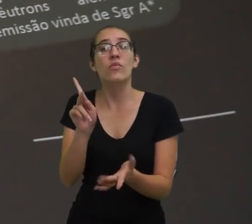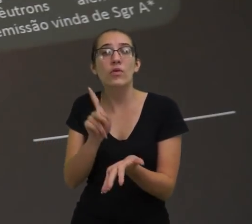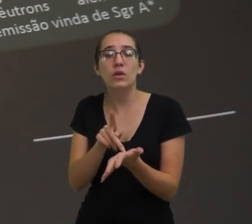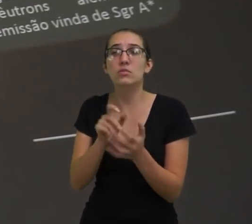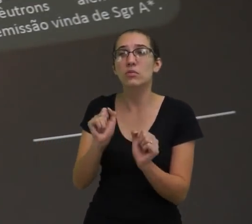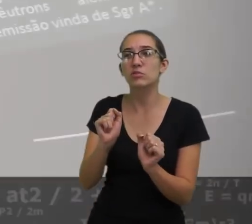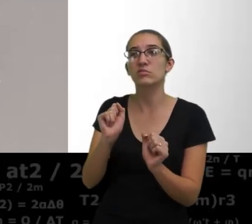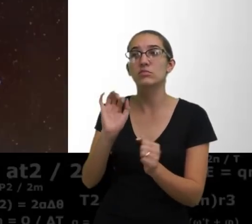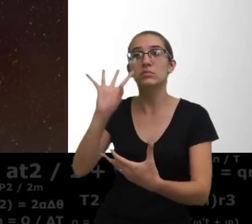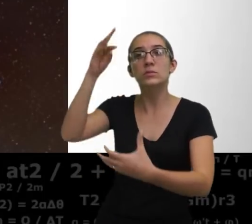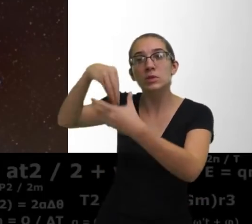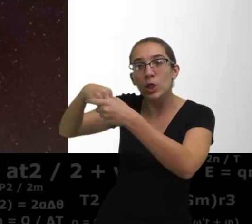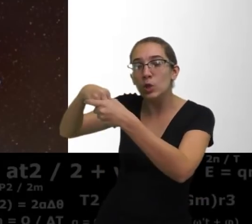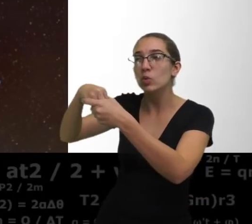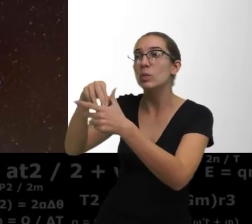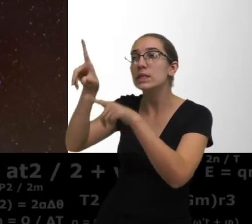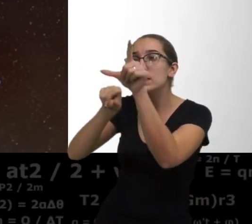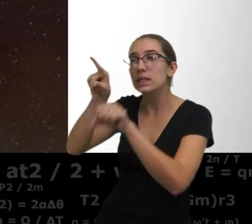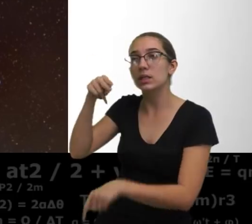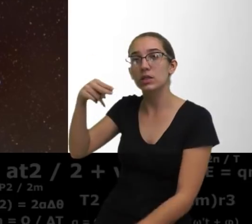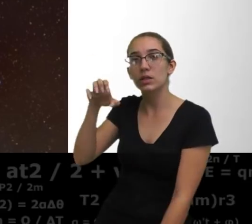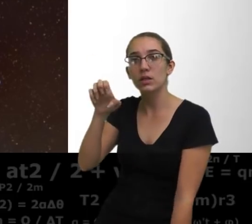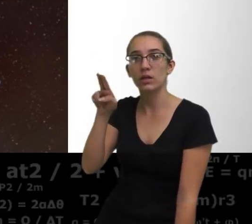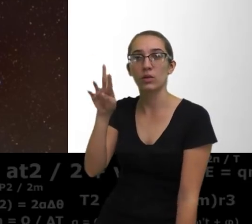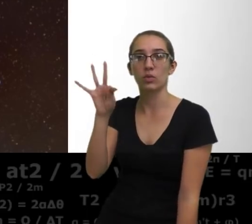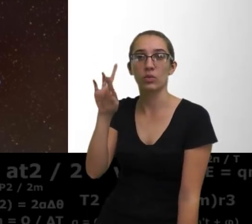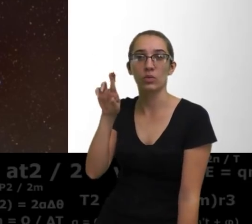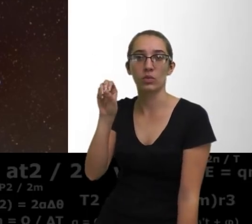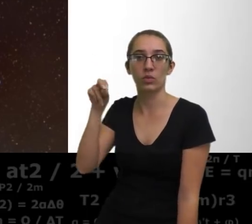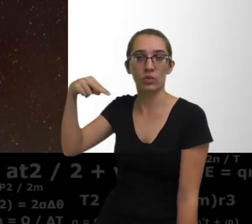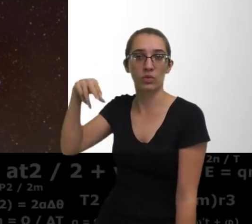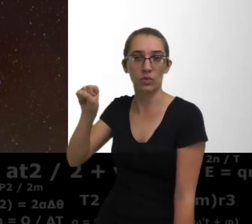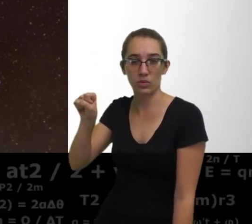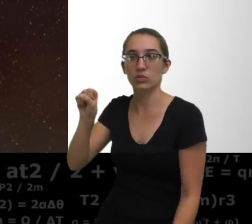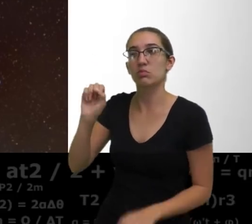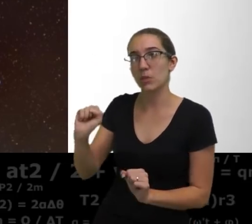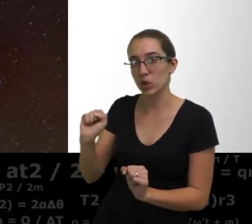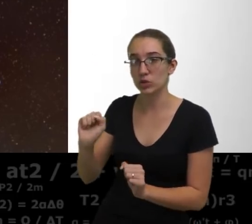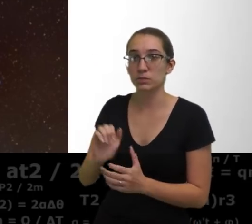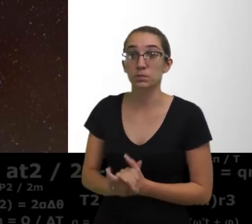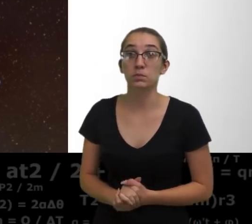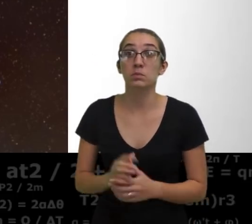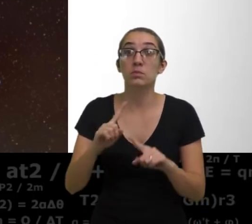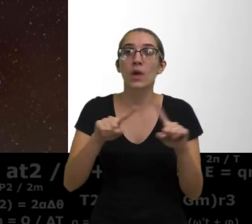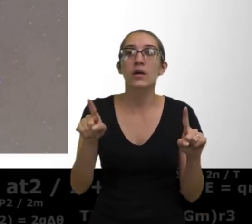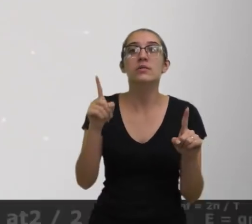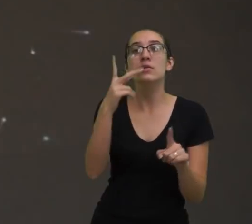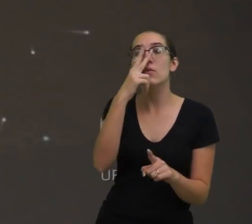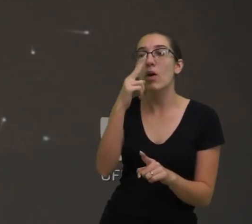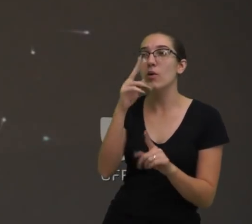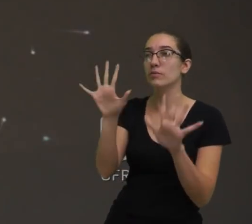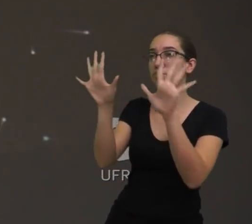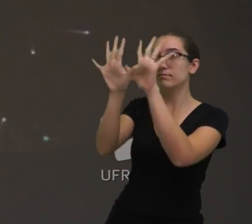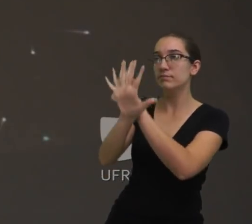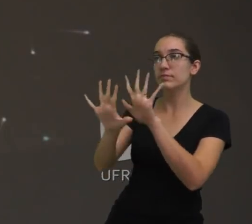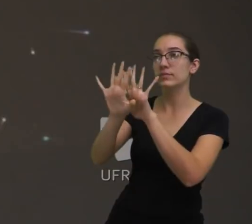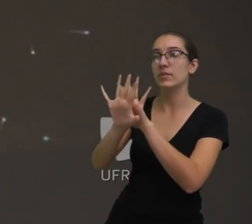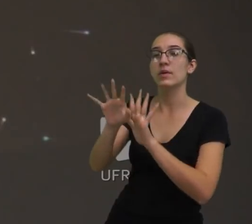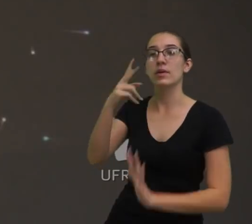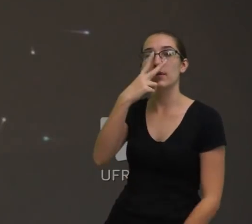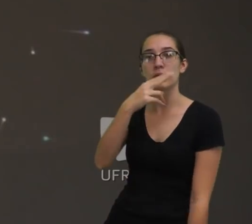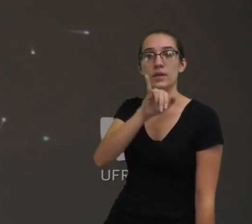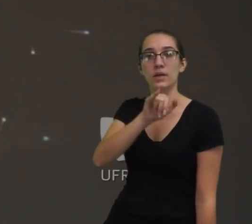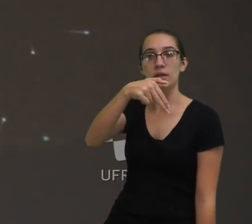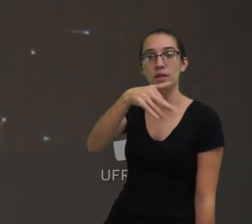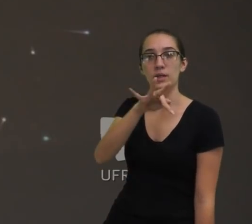Tá? Então, no infravermelho, o que é que a gente vê em Sagitários A estrela, tá? Aí a gente vê que